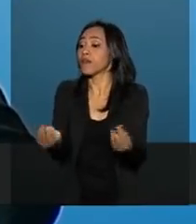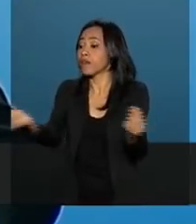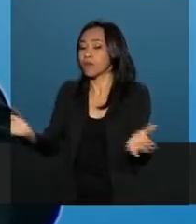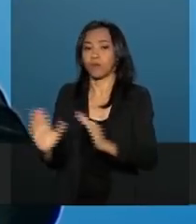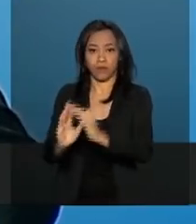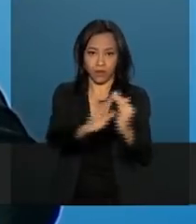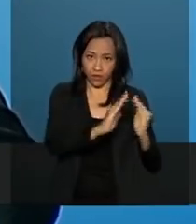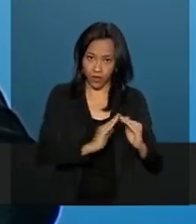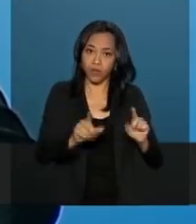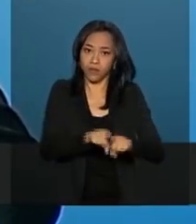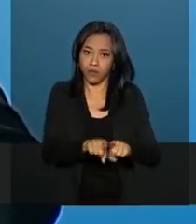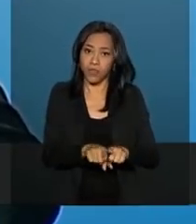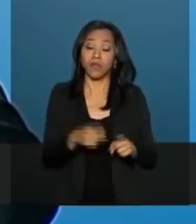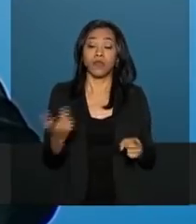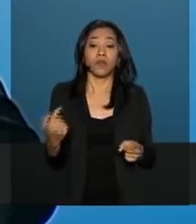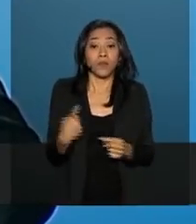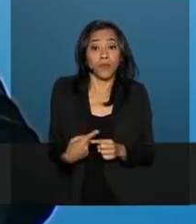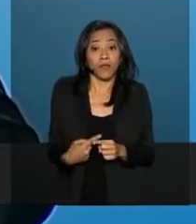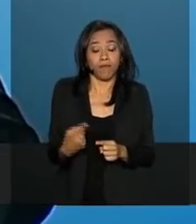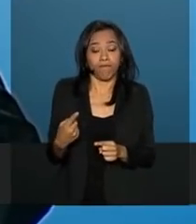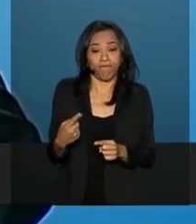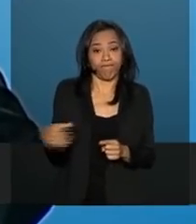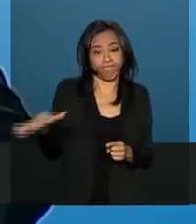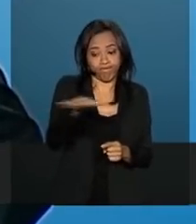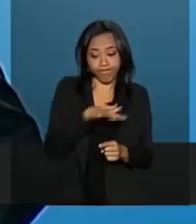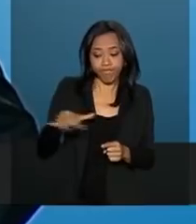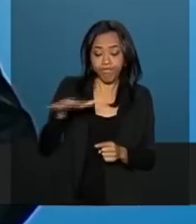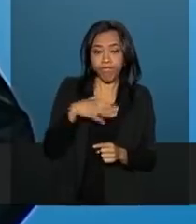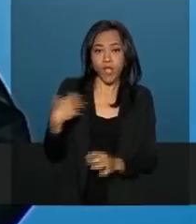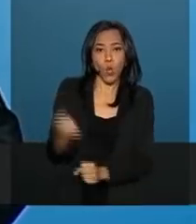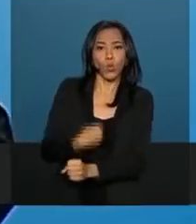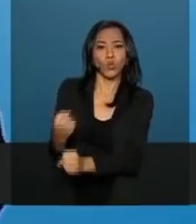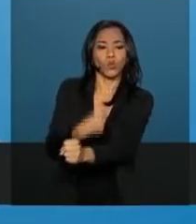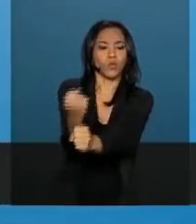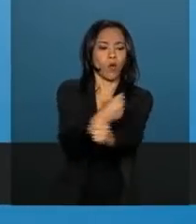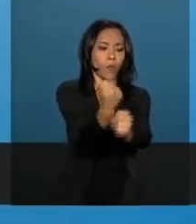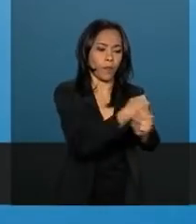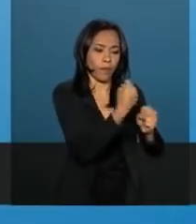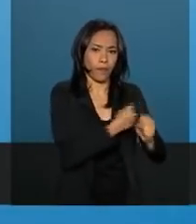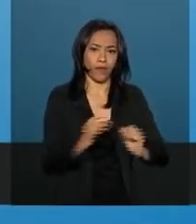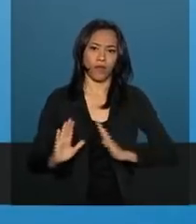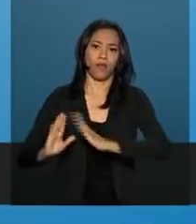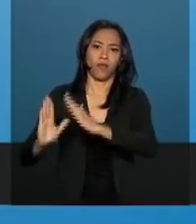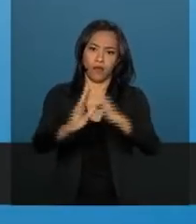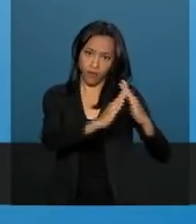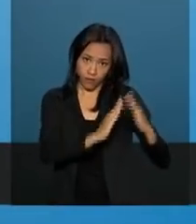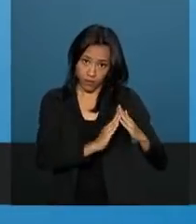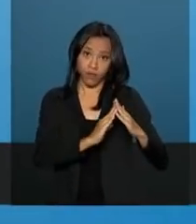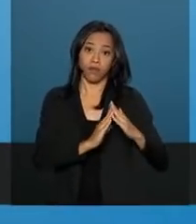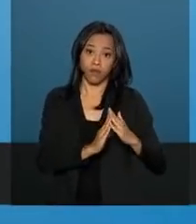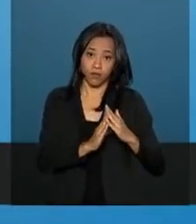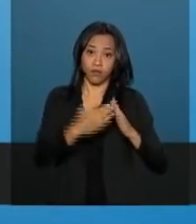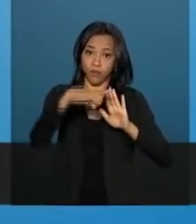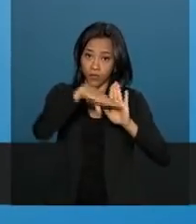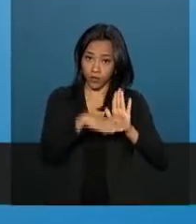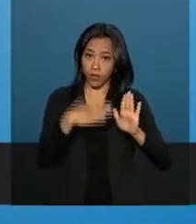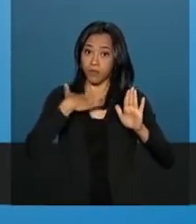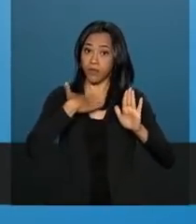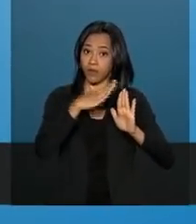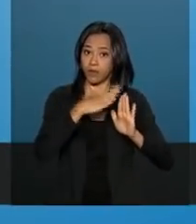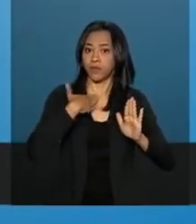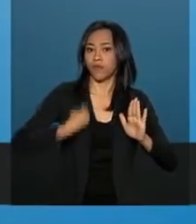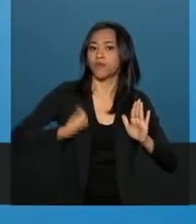que a construção de casas no programa Minha Casa Minha